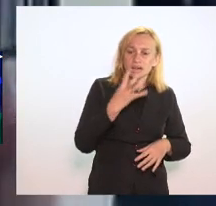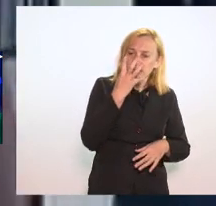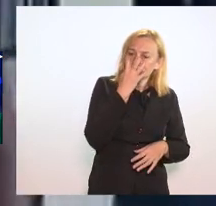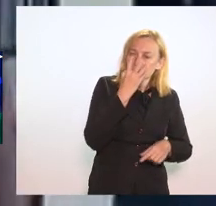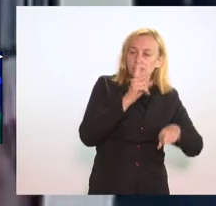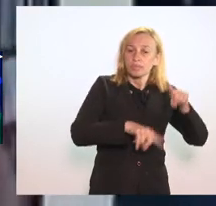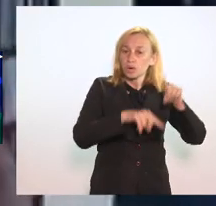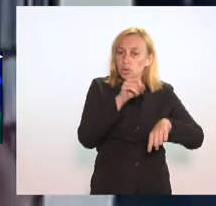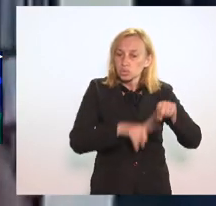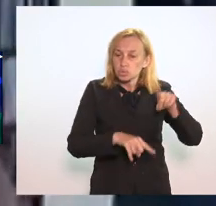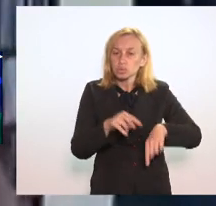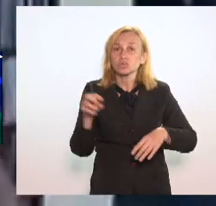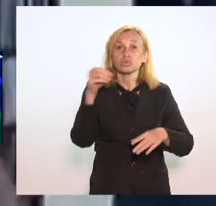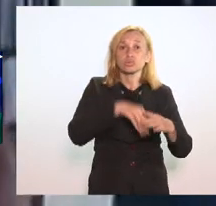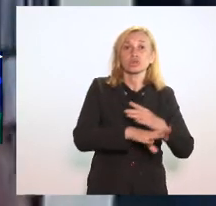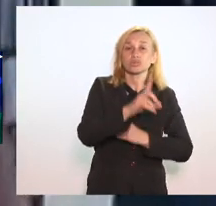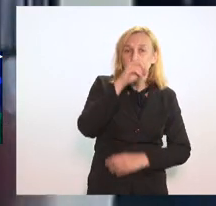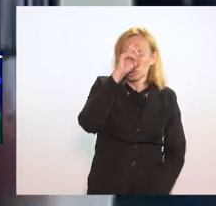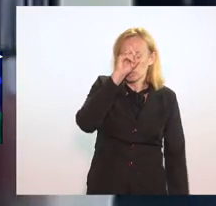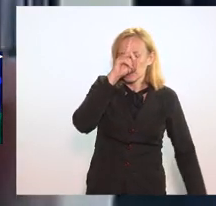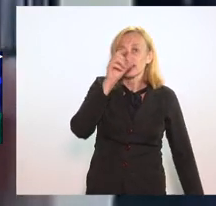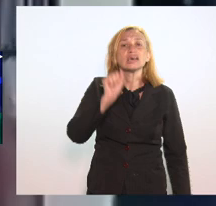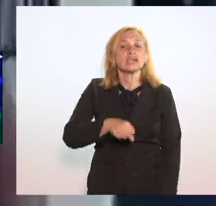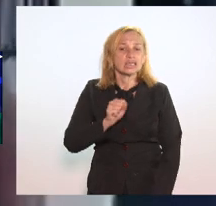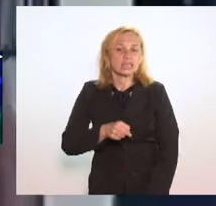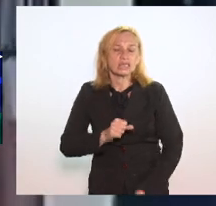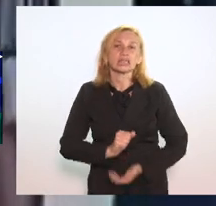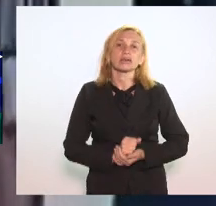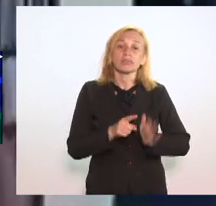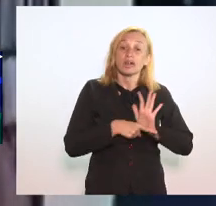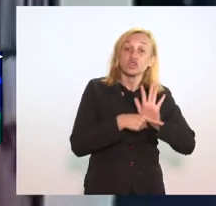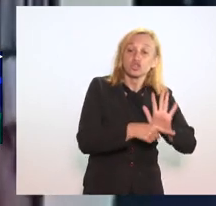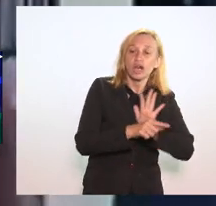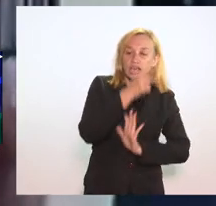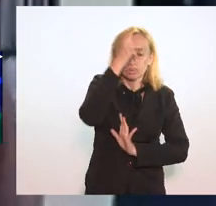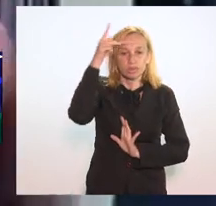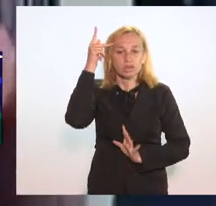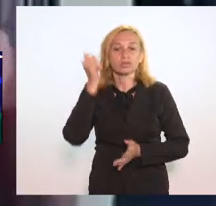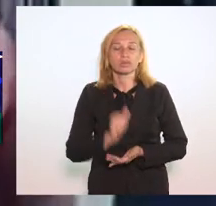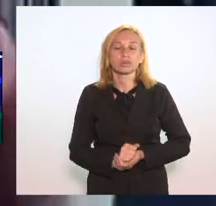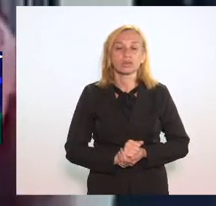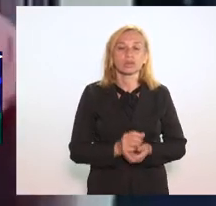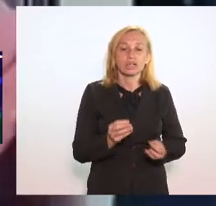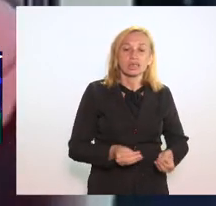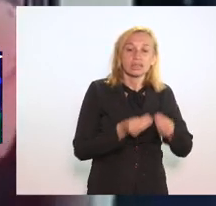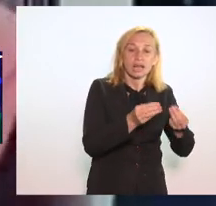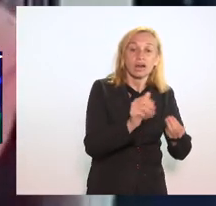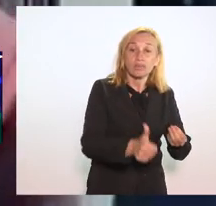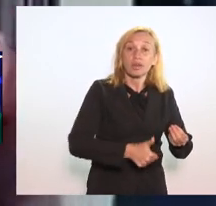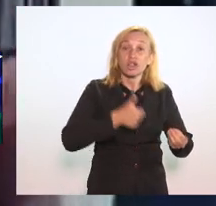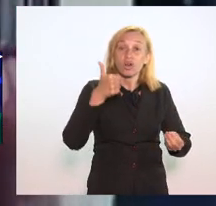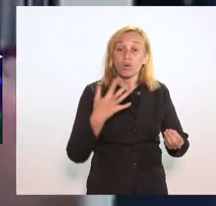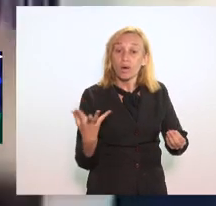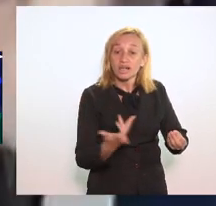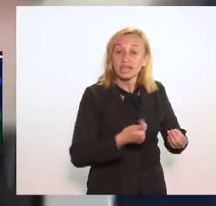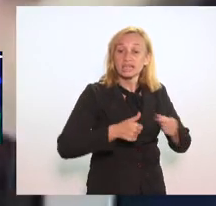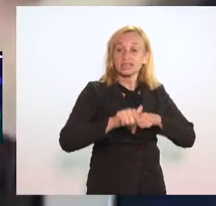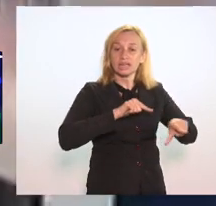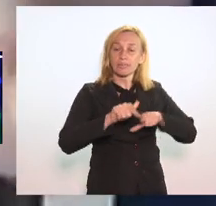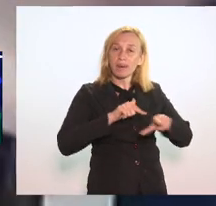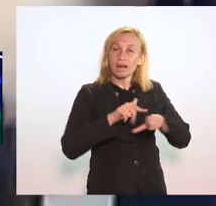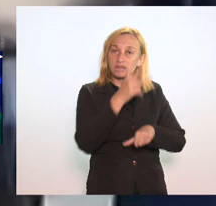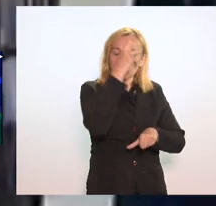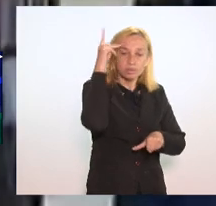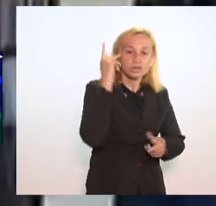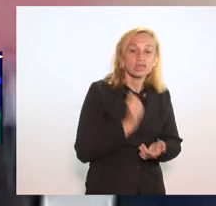tem que eu tenho insumos exatamente para socorrer as pessoas das condições de trabalho a gente